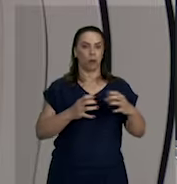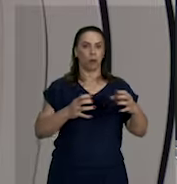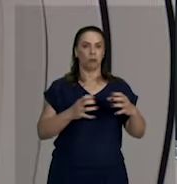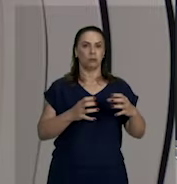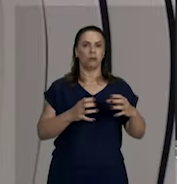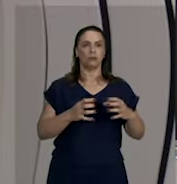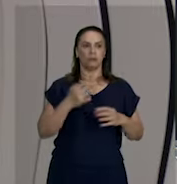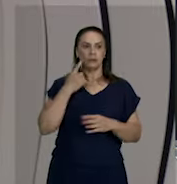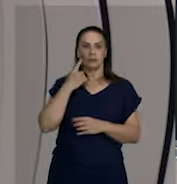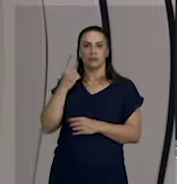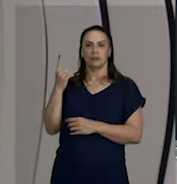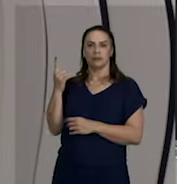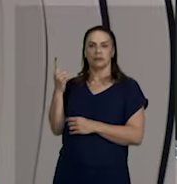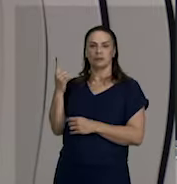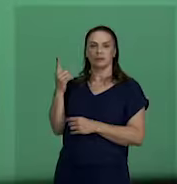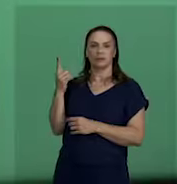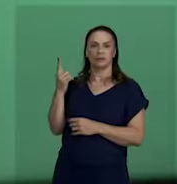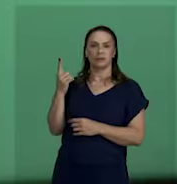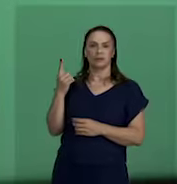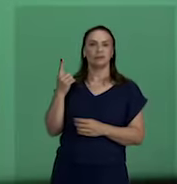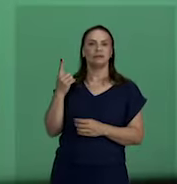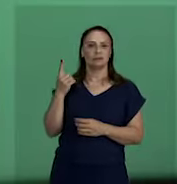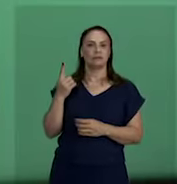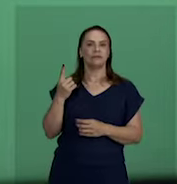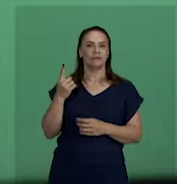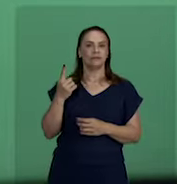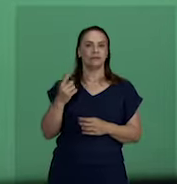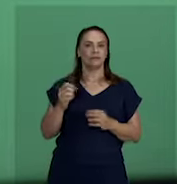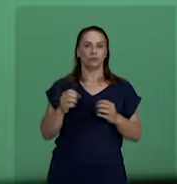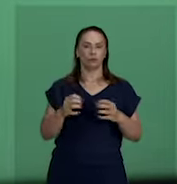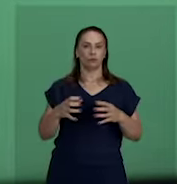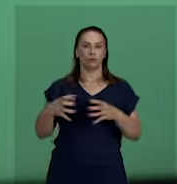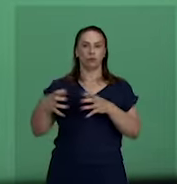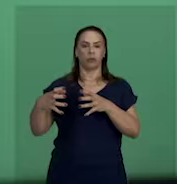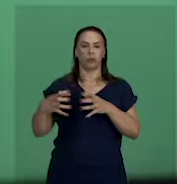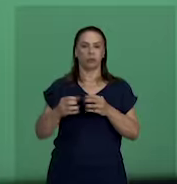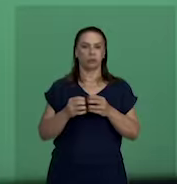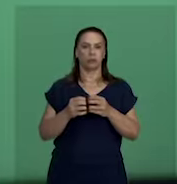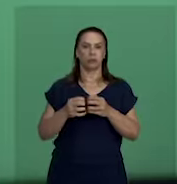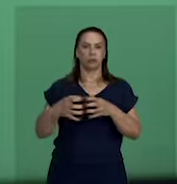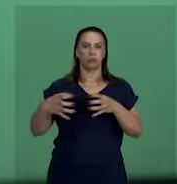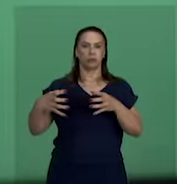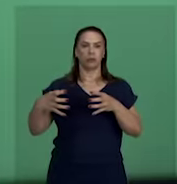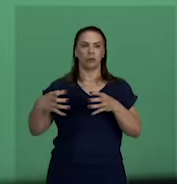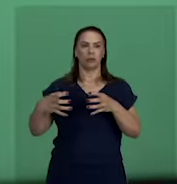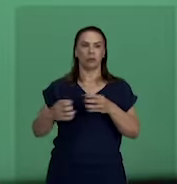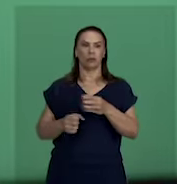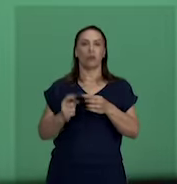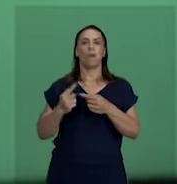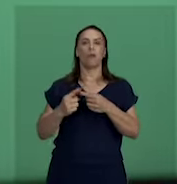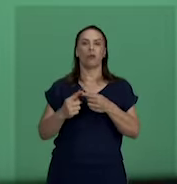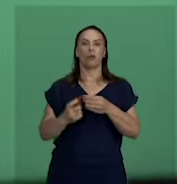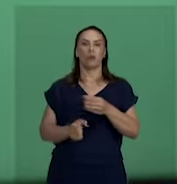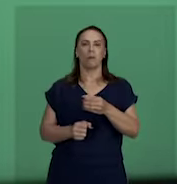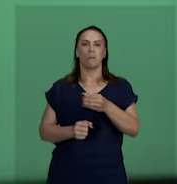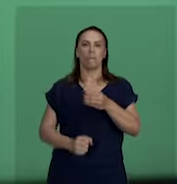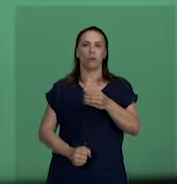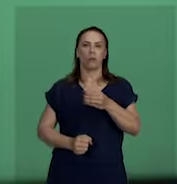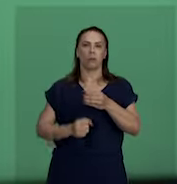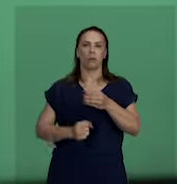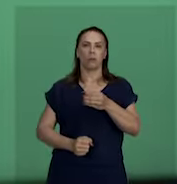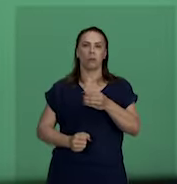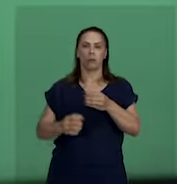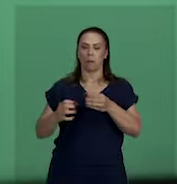balão diminui, né? Tira o ar do pulmão. Esse aqui é o nosso processo respiratório. O que